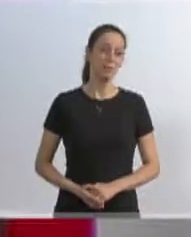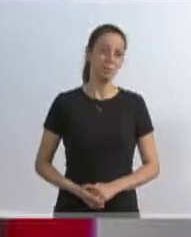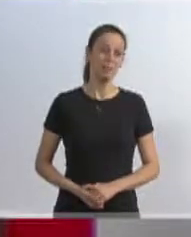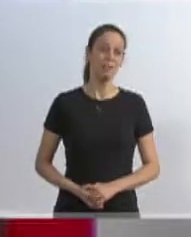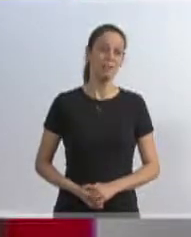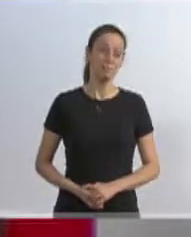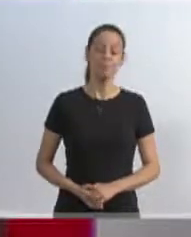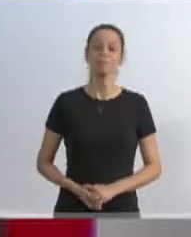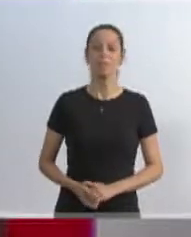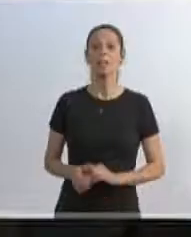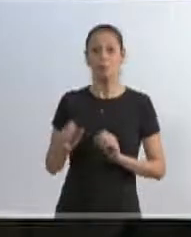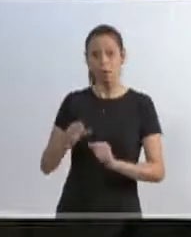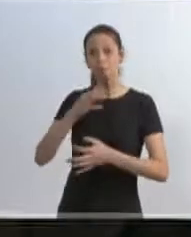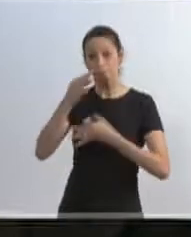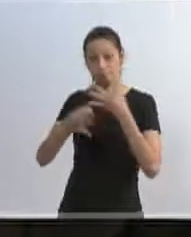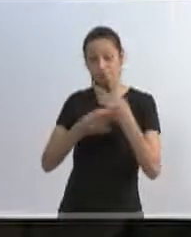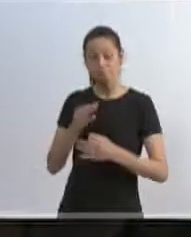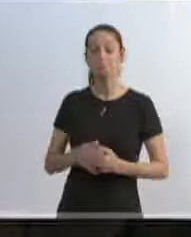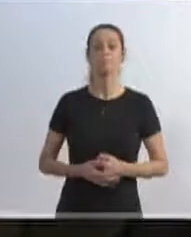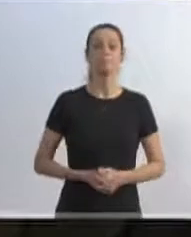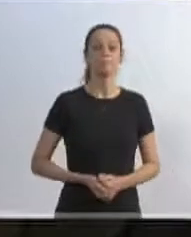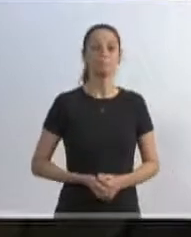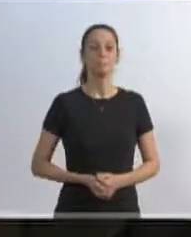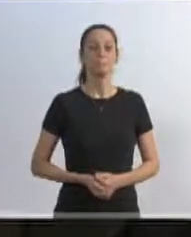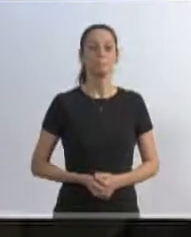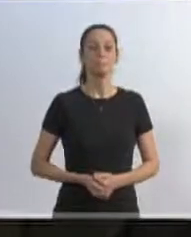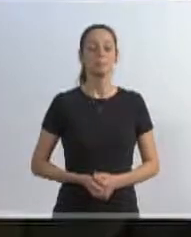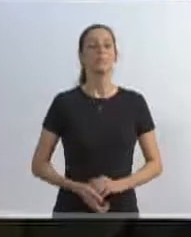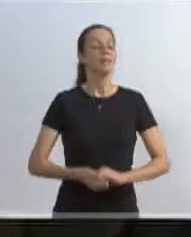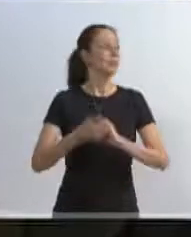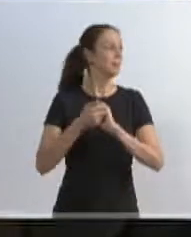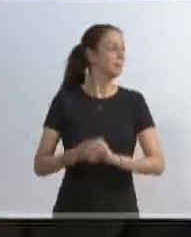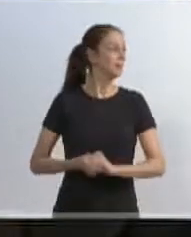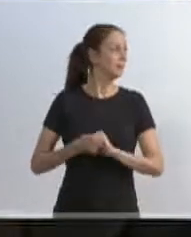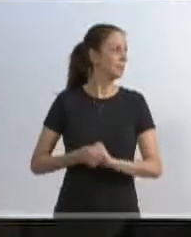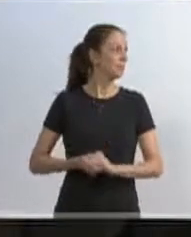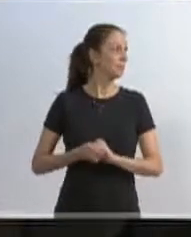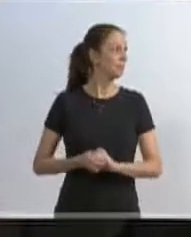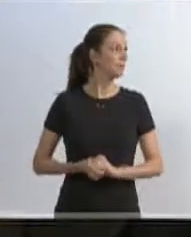Concede uma parte, vereador? Concerto, nobre vereador Marcos da Rosa. Parabenizar.